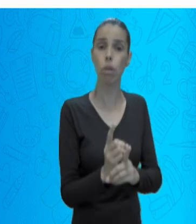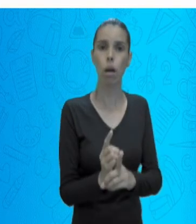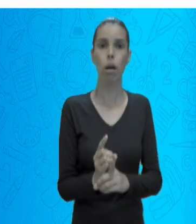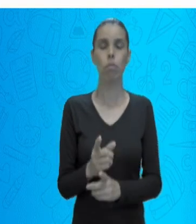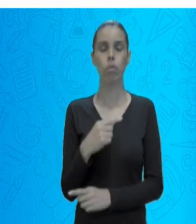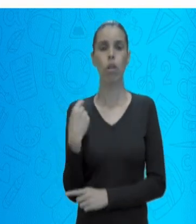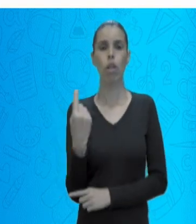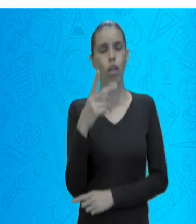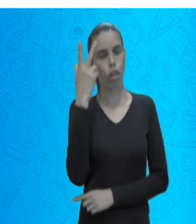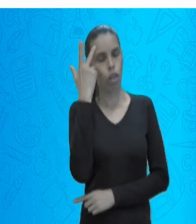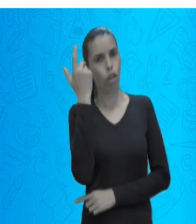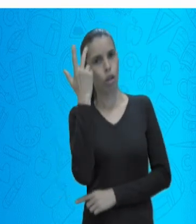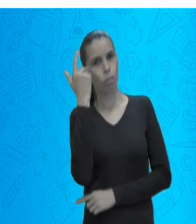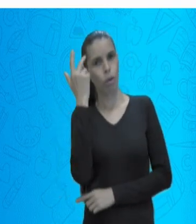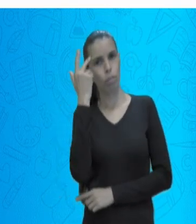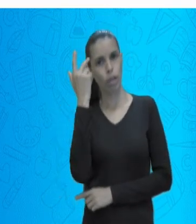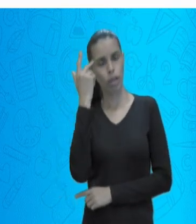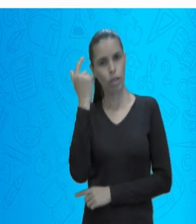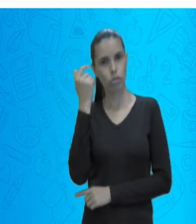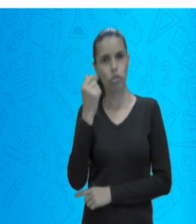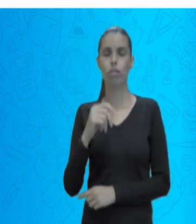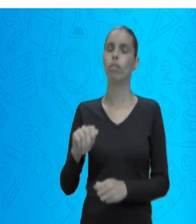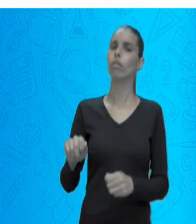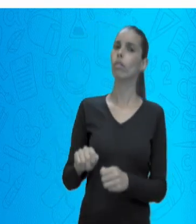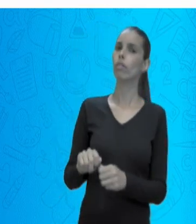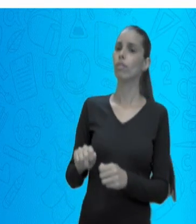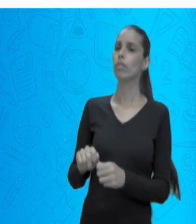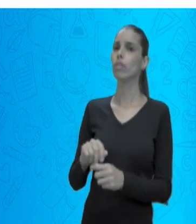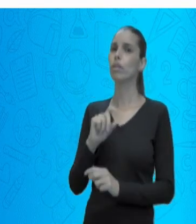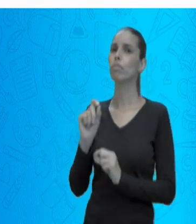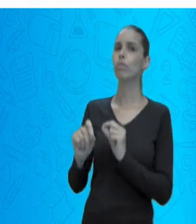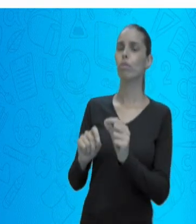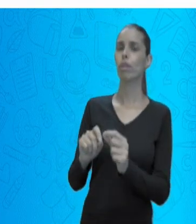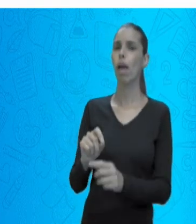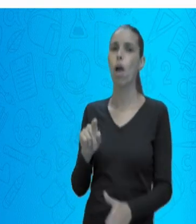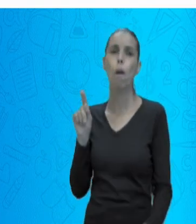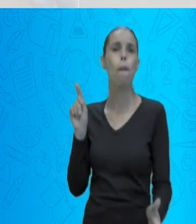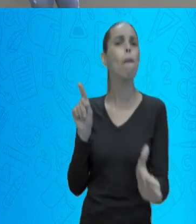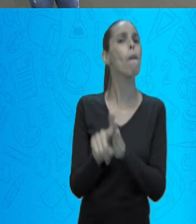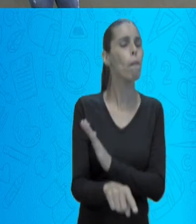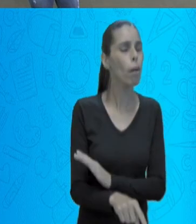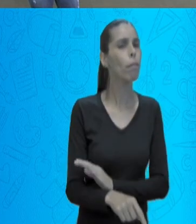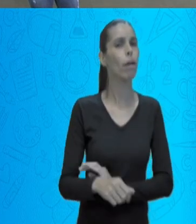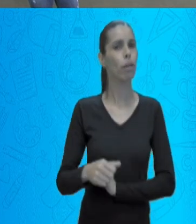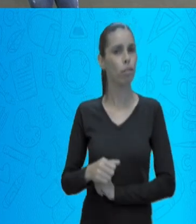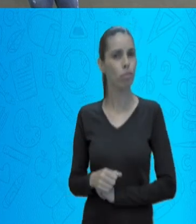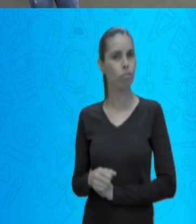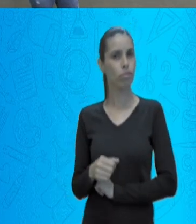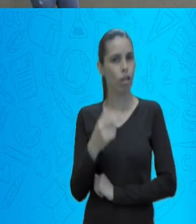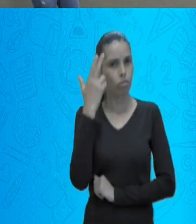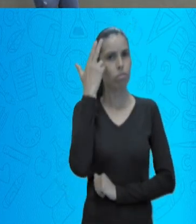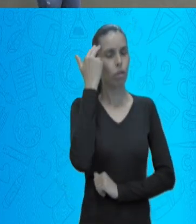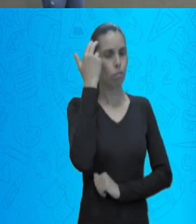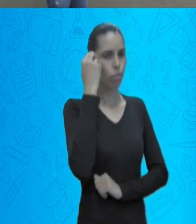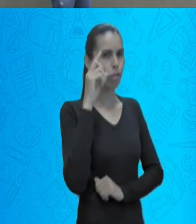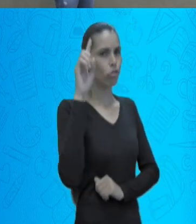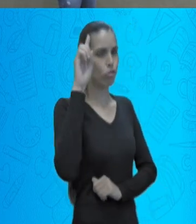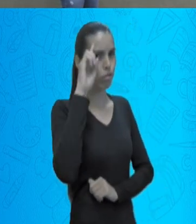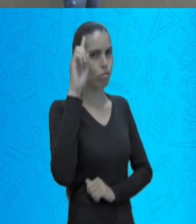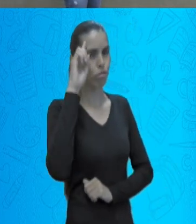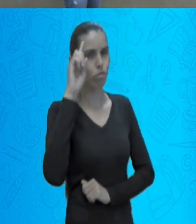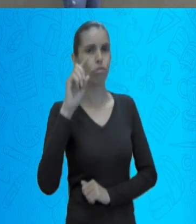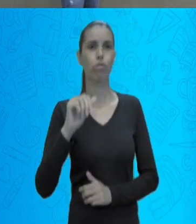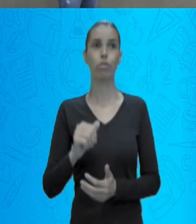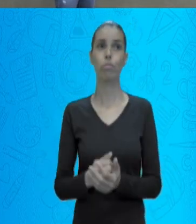que normalmente é uma pergunta. Quer ver só que no seu dia a dia você já usa isso naturalmente? Essas